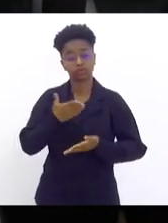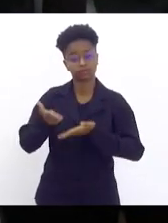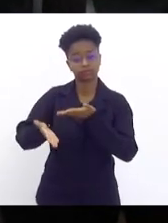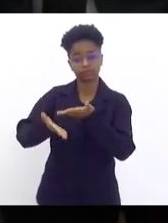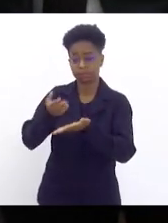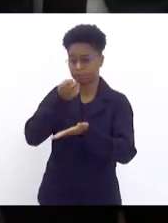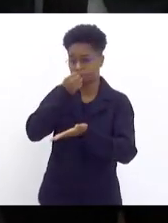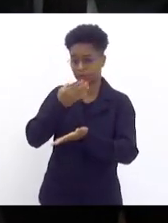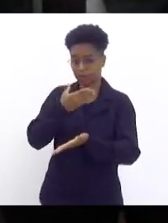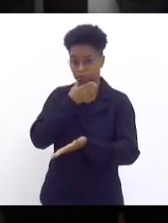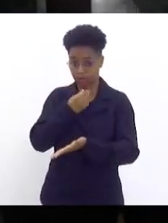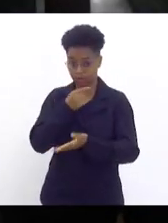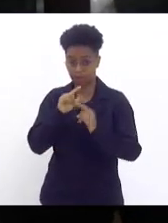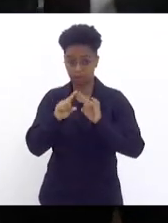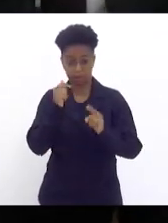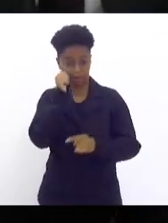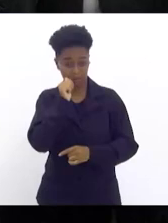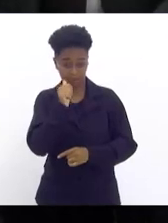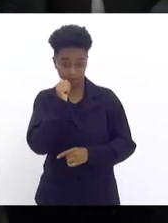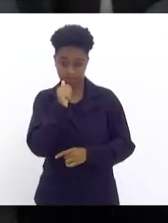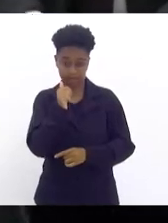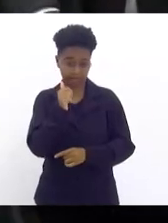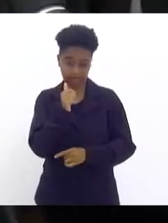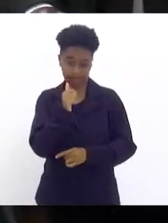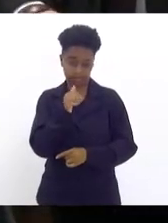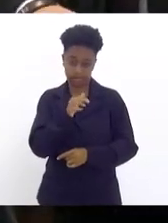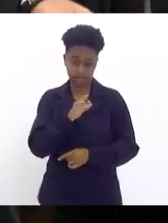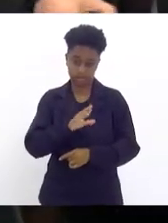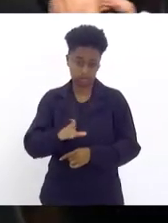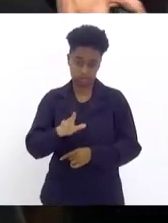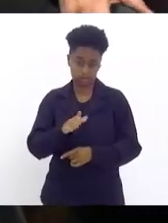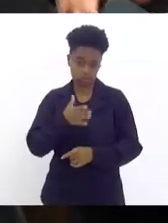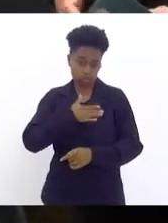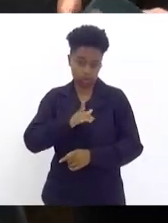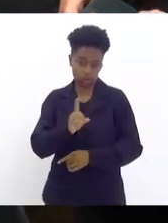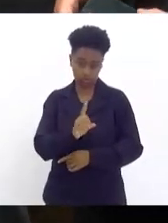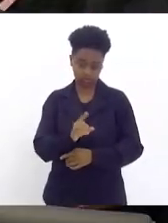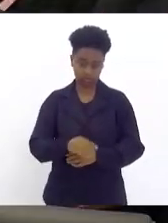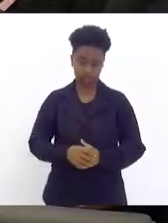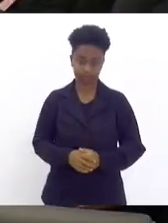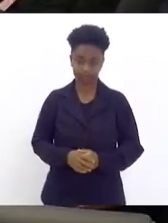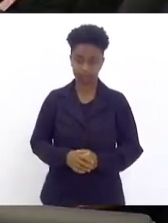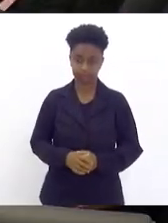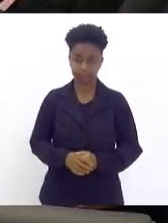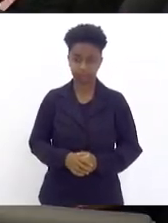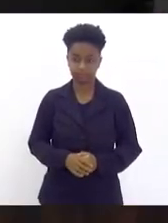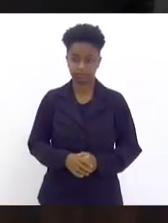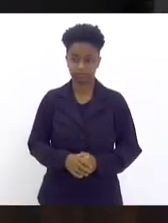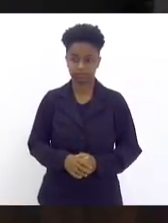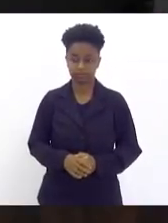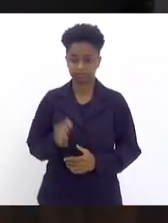rapazes as meninas não é a coisa dele muito obrigado senhor presidente